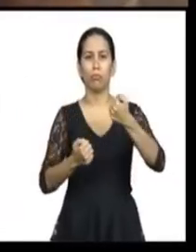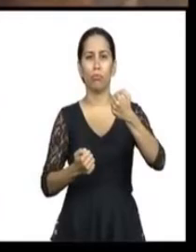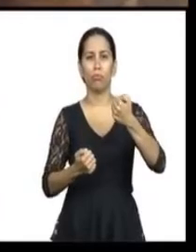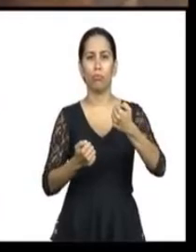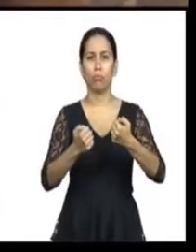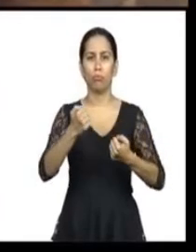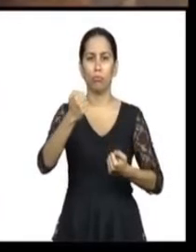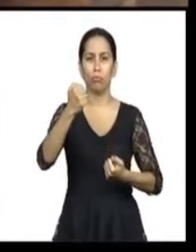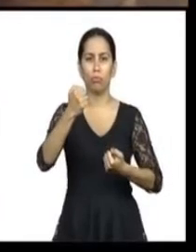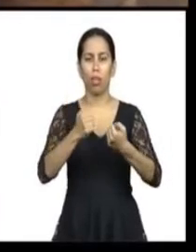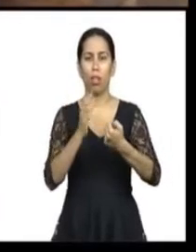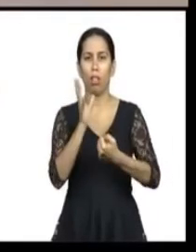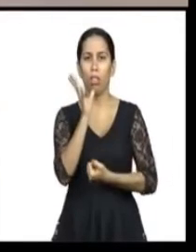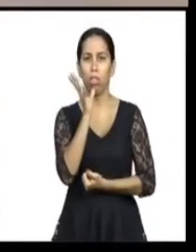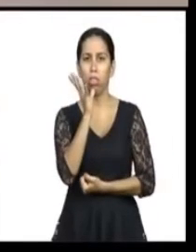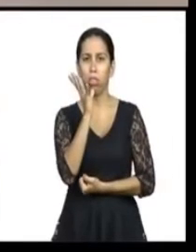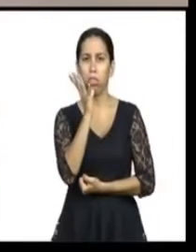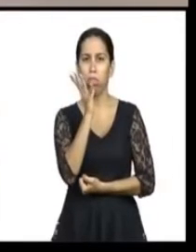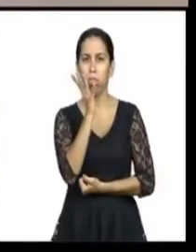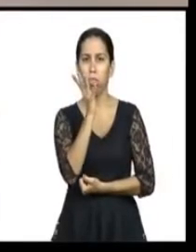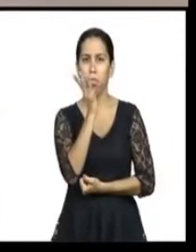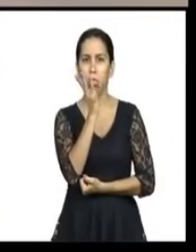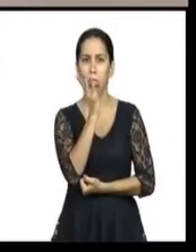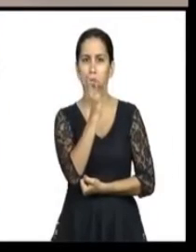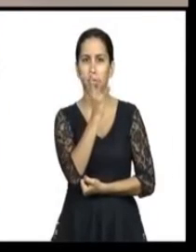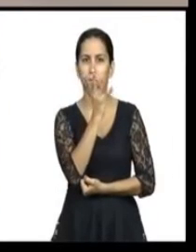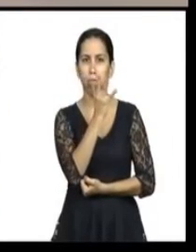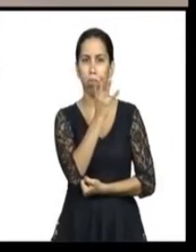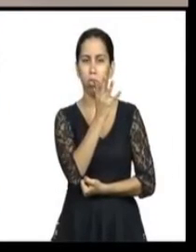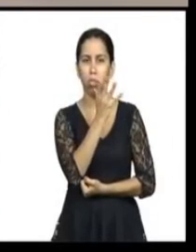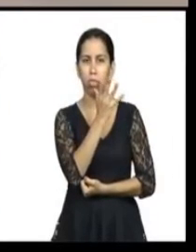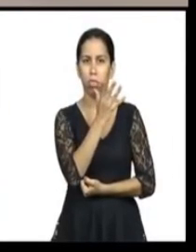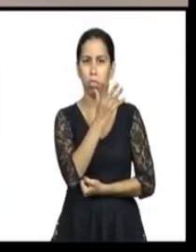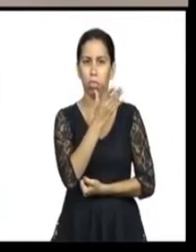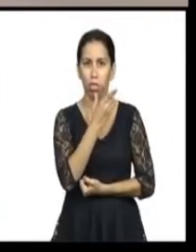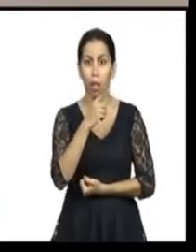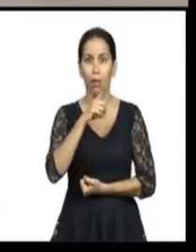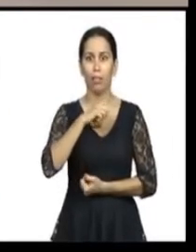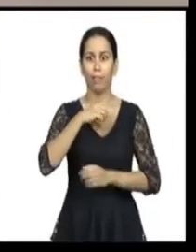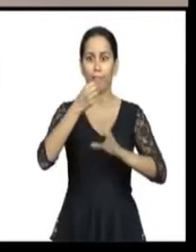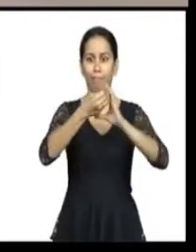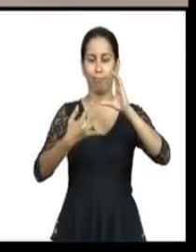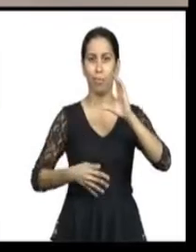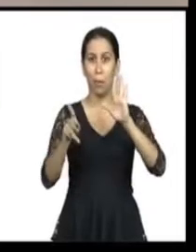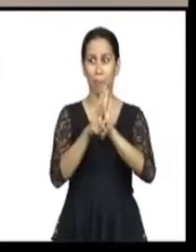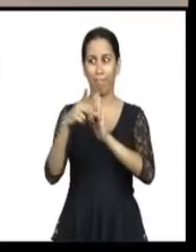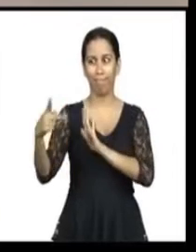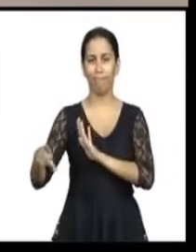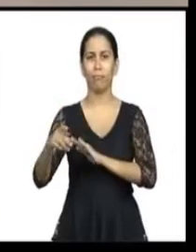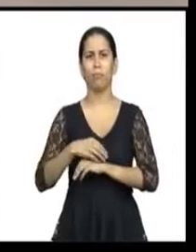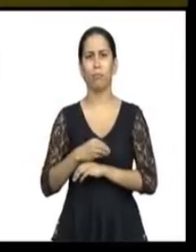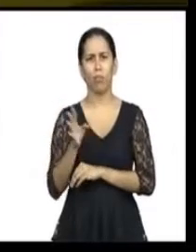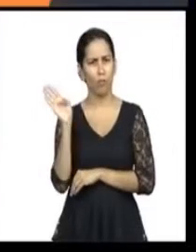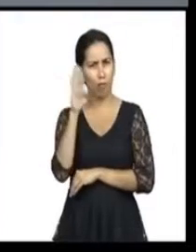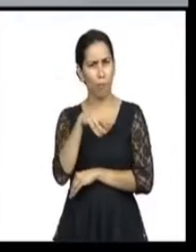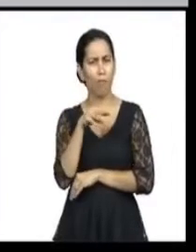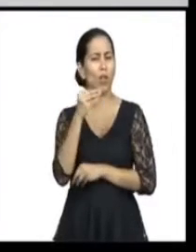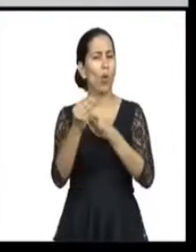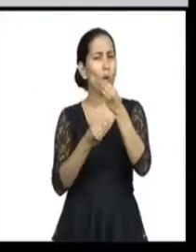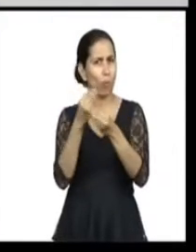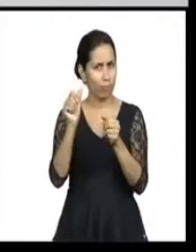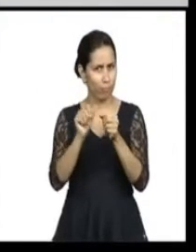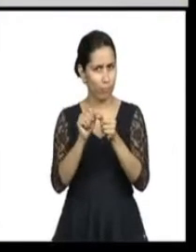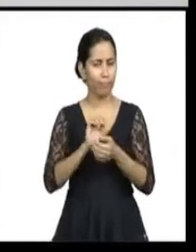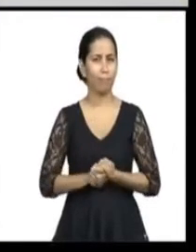isso, toda mina deve ter um procedimento próprio para a operação de equipamentos. Que tal vermos como ele é elaborado?